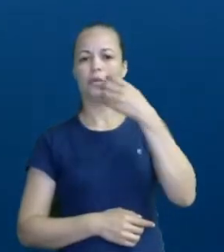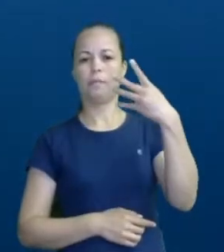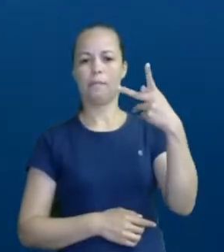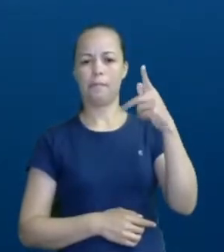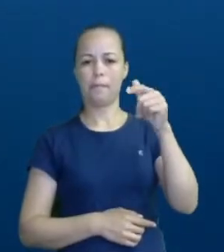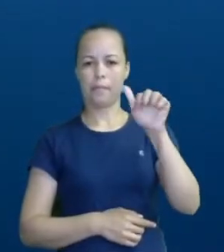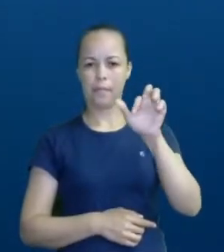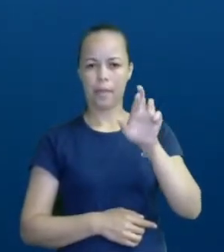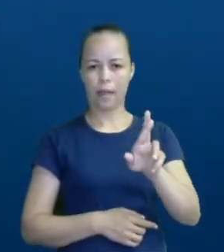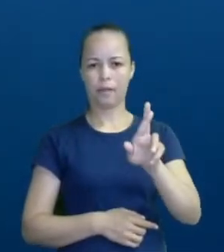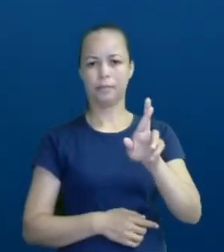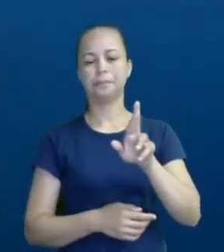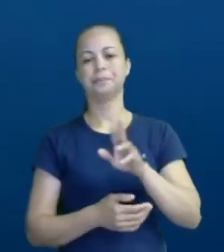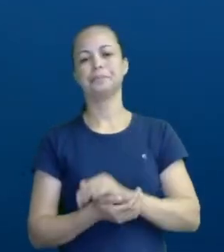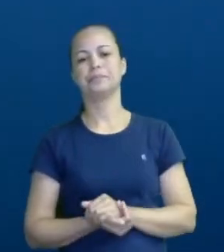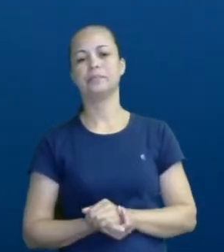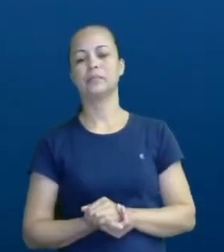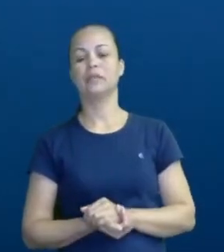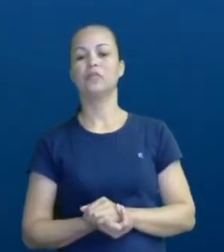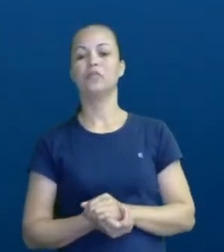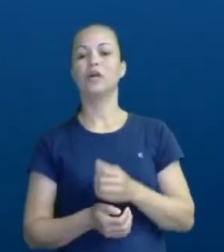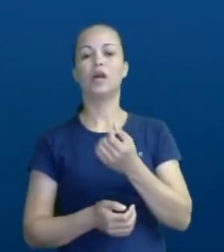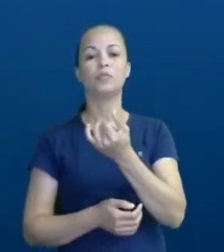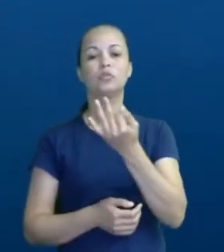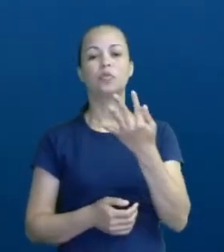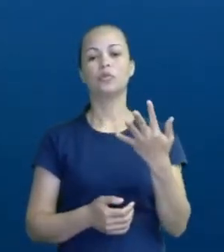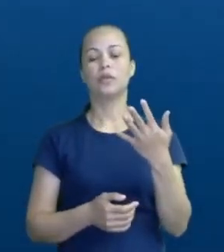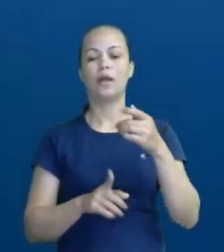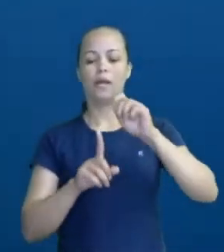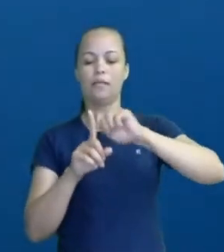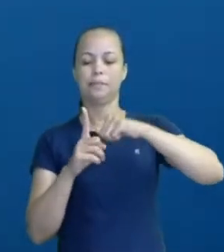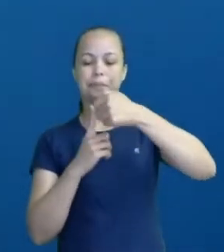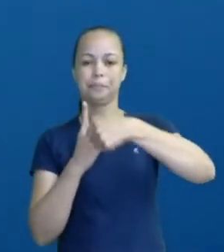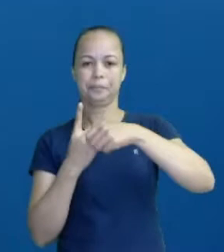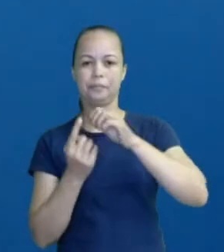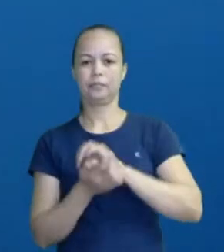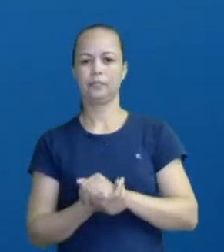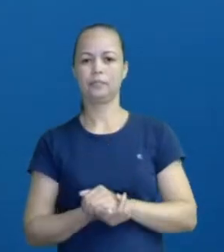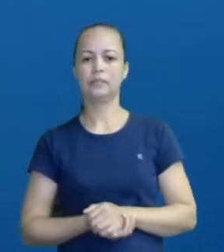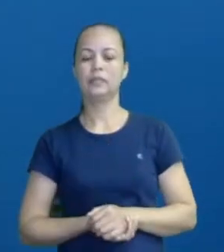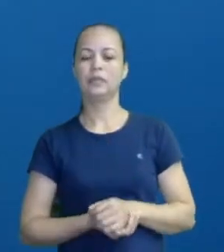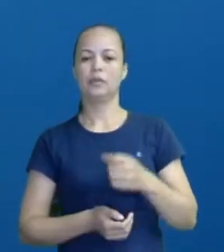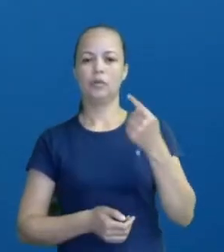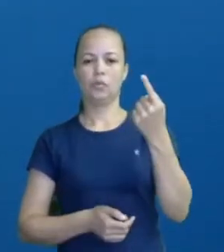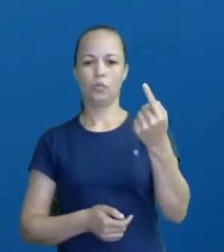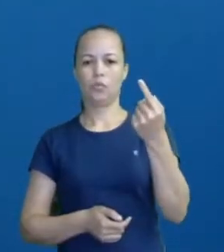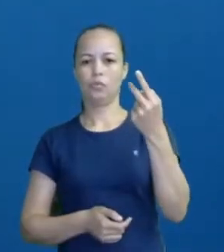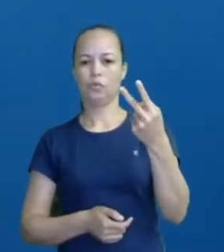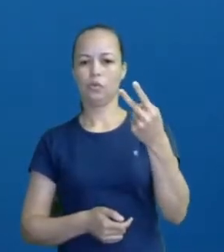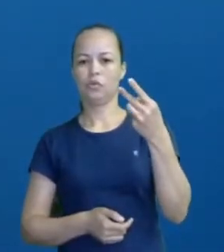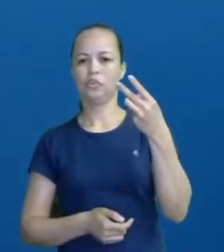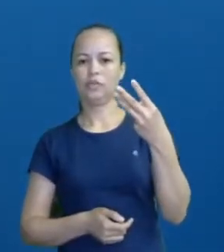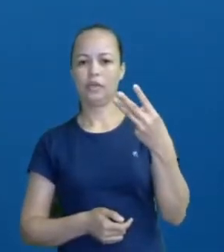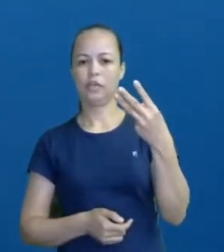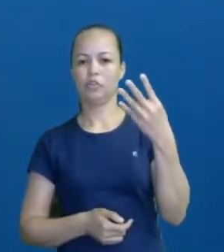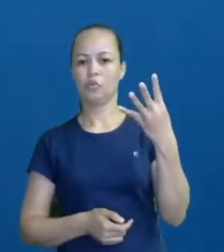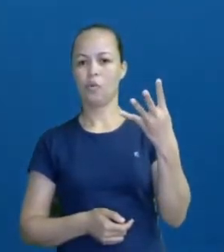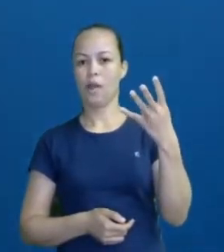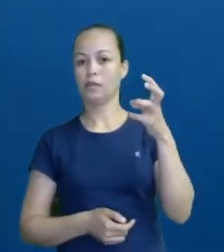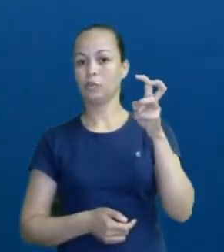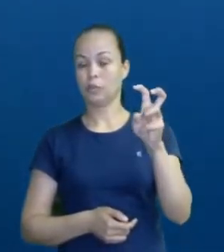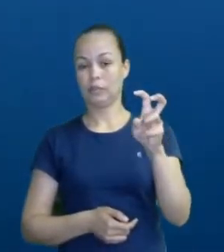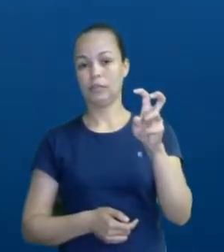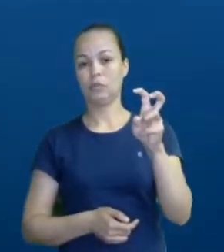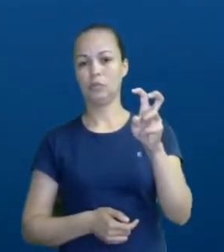par, tá? Vamos contar agora as bananas. 1, 2, 3, 4,